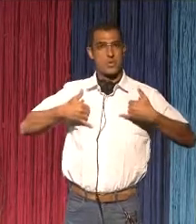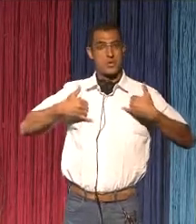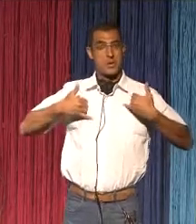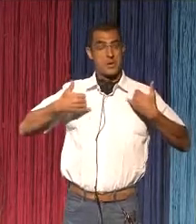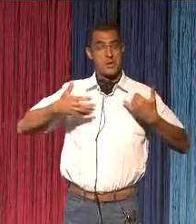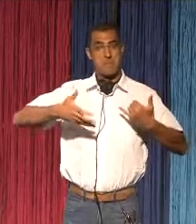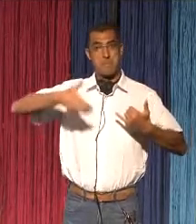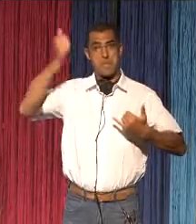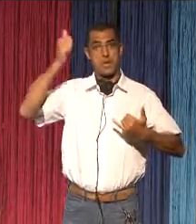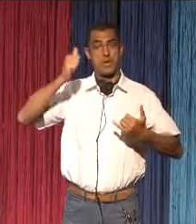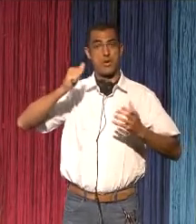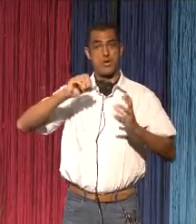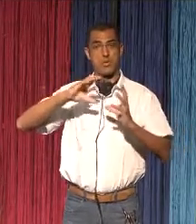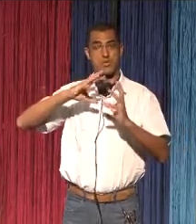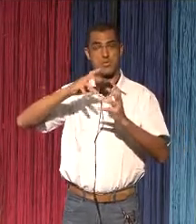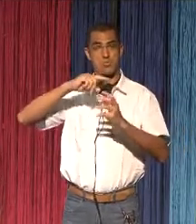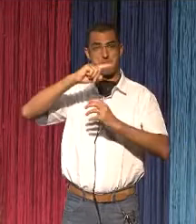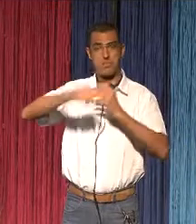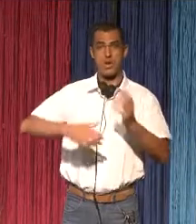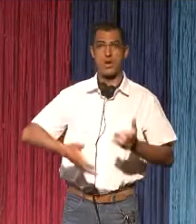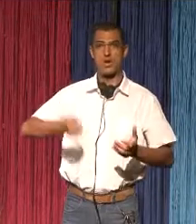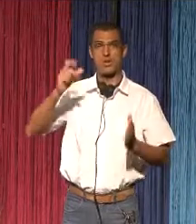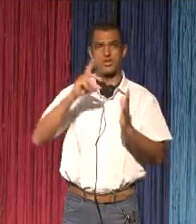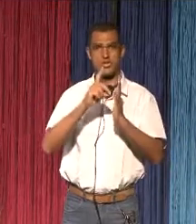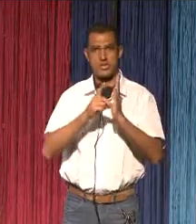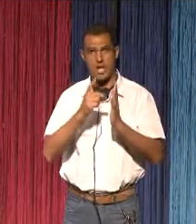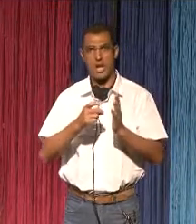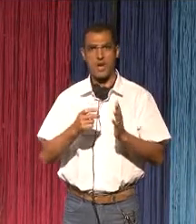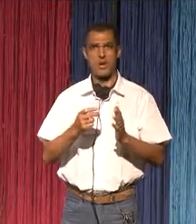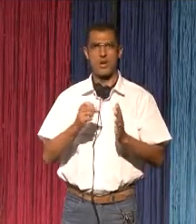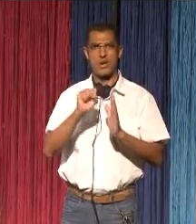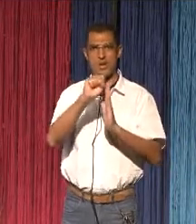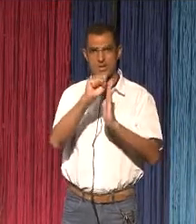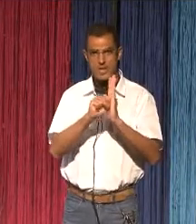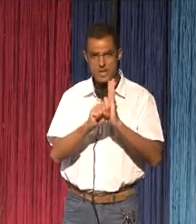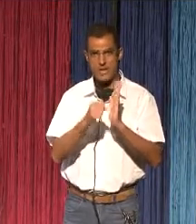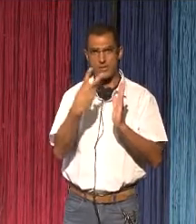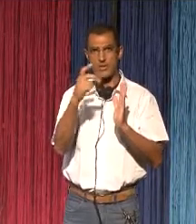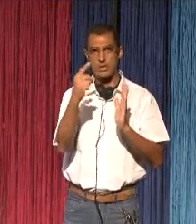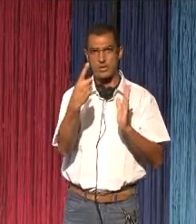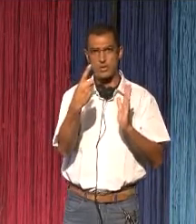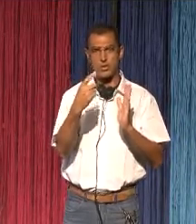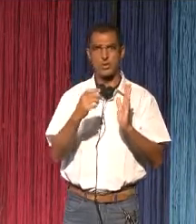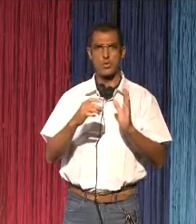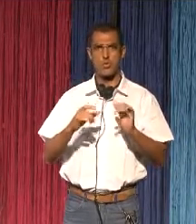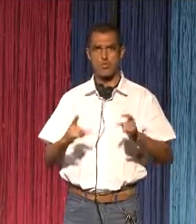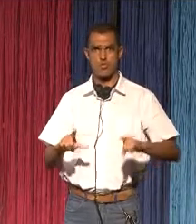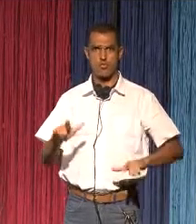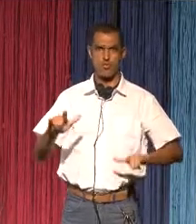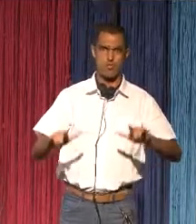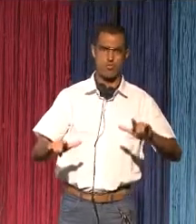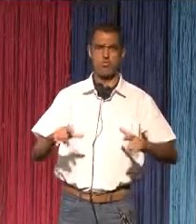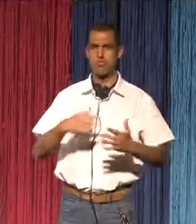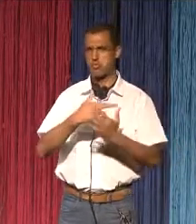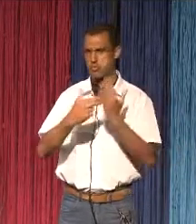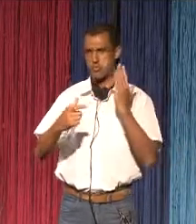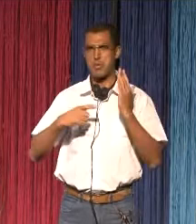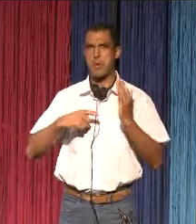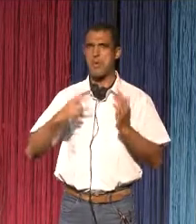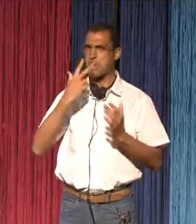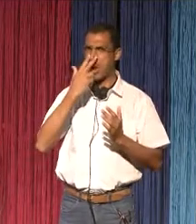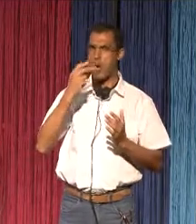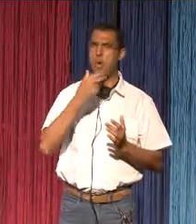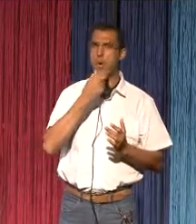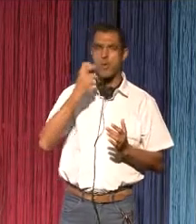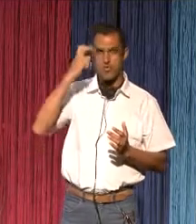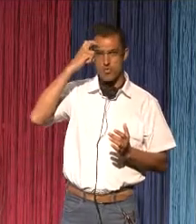mundos. Cultura digital, século XXI, algoritmo, inteligência artificial, robótica, etc.